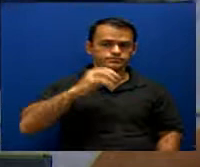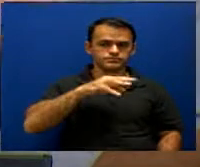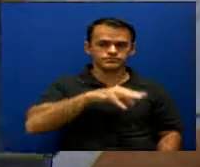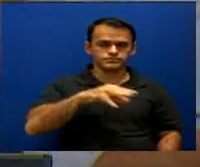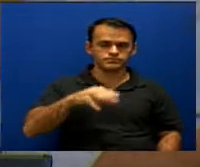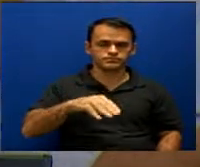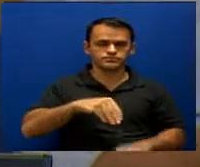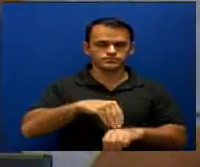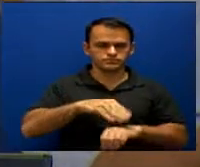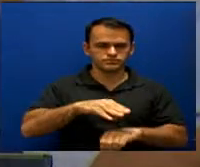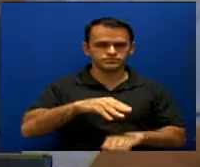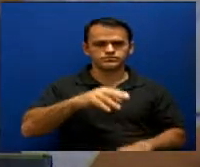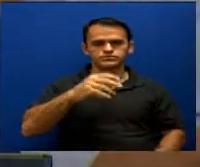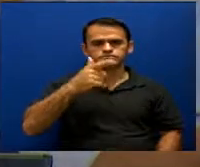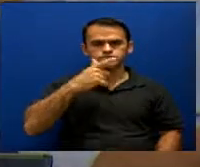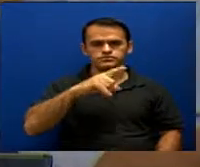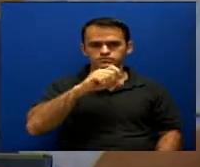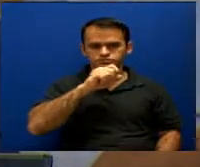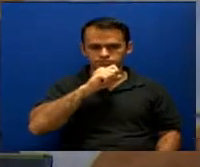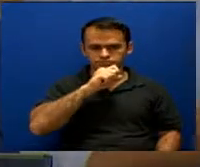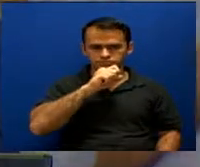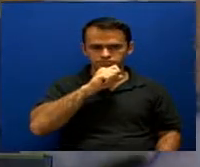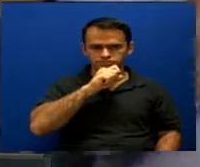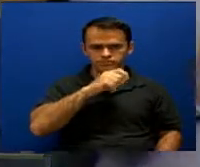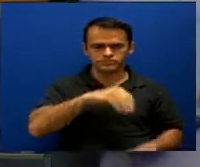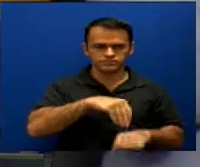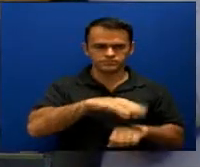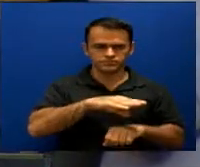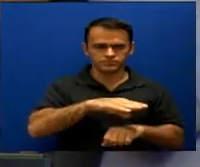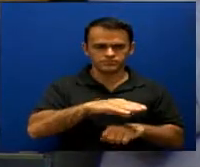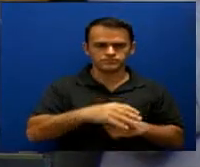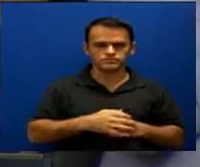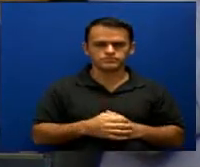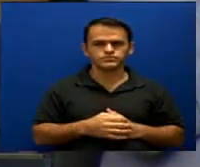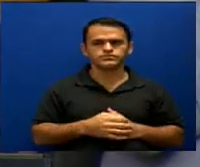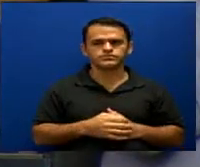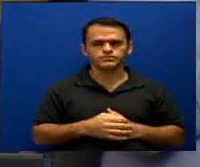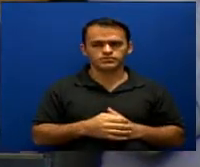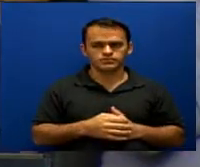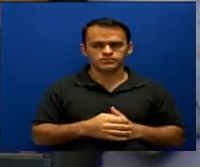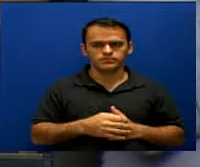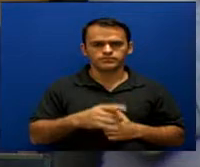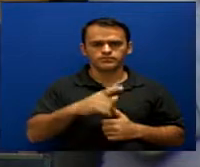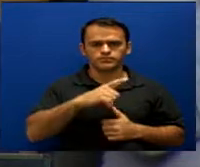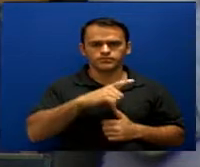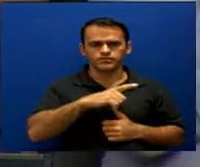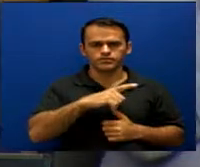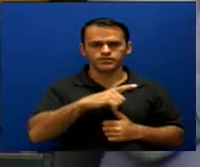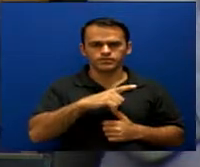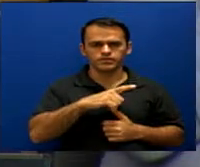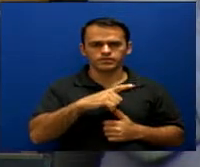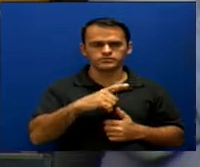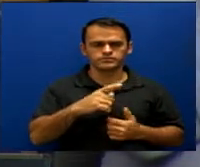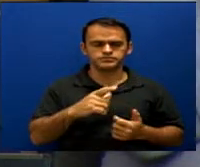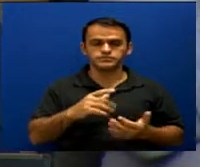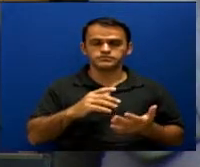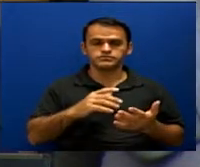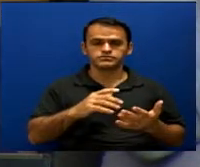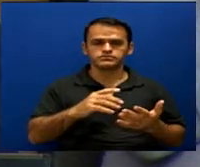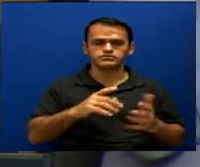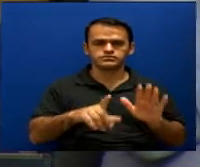sugerindo para o vereador Luiz Santos para que a gente possa votar, segundo os pareceres, que aquelas que estão inconstitucionais,